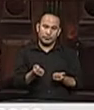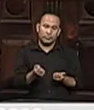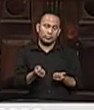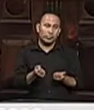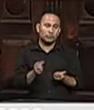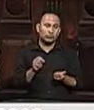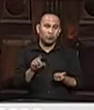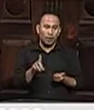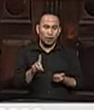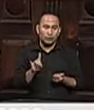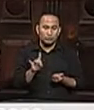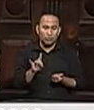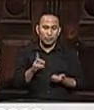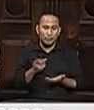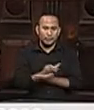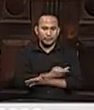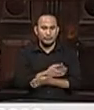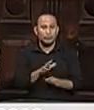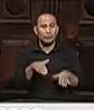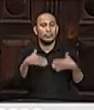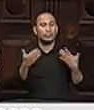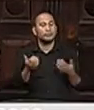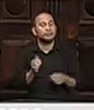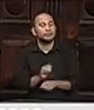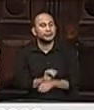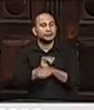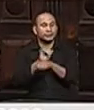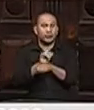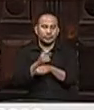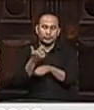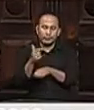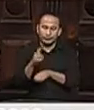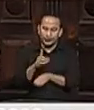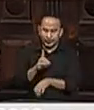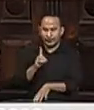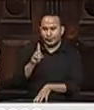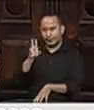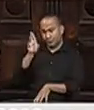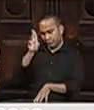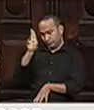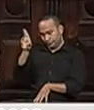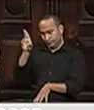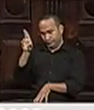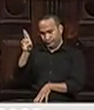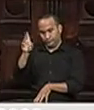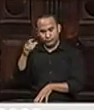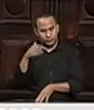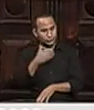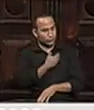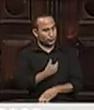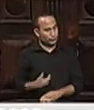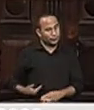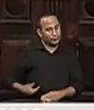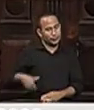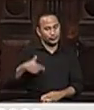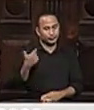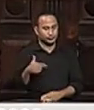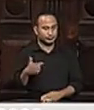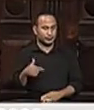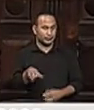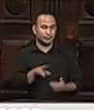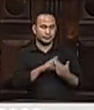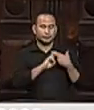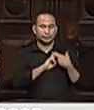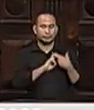só ocorre quando estamos num estado sem autoridade e com um governante sem nenhuma